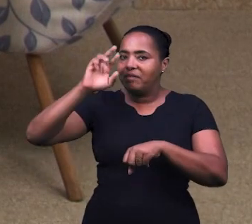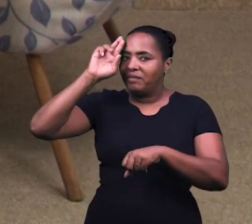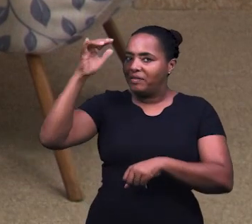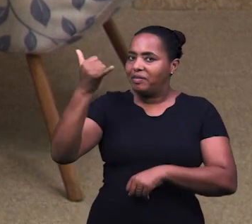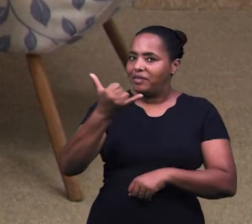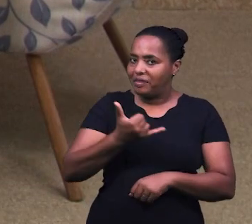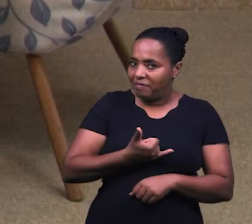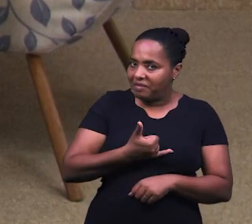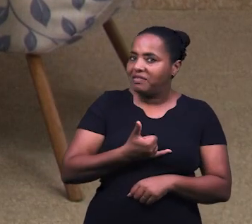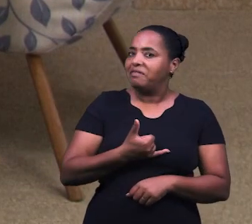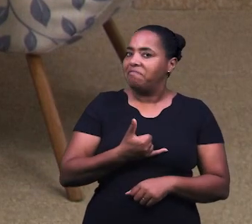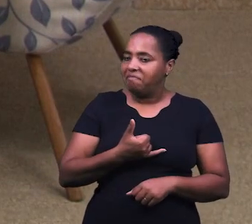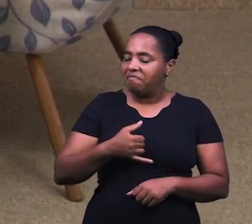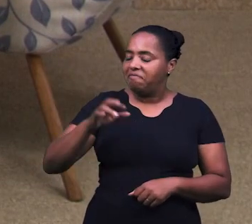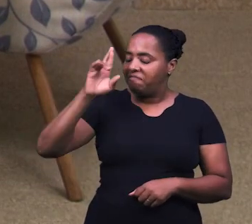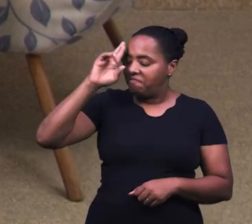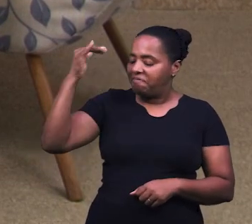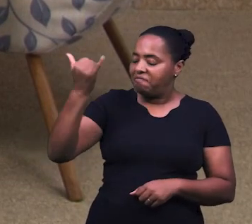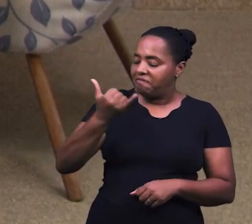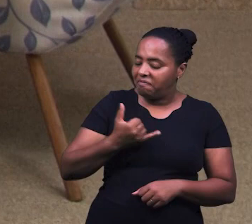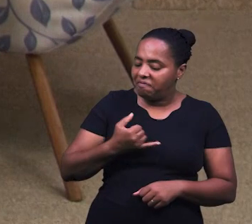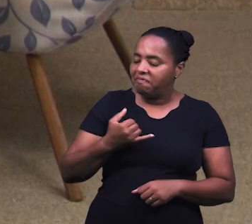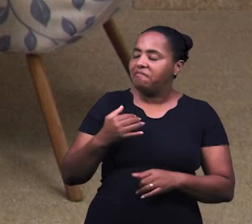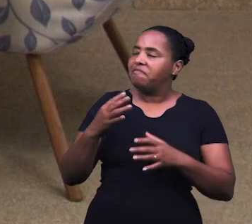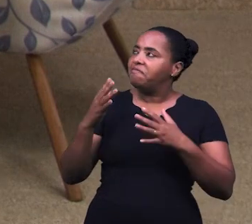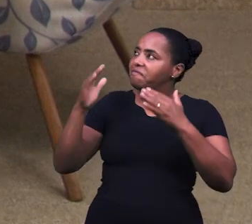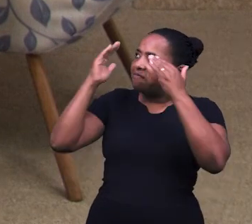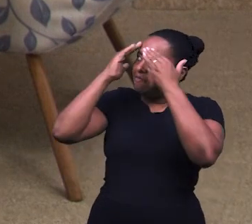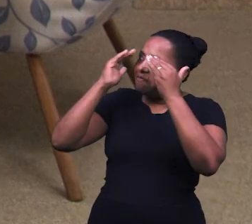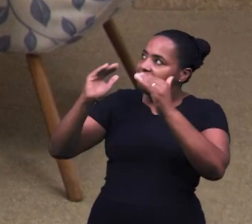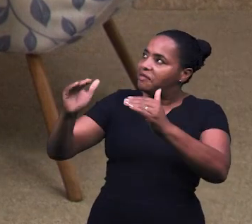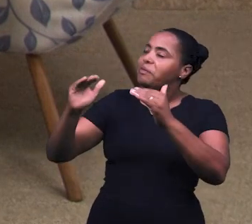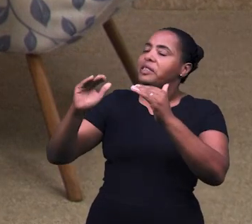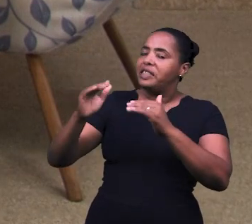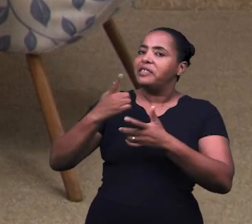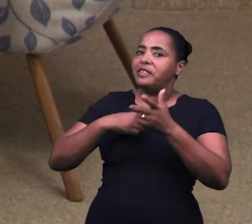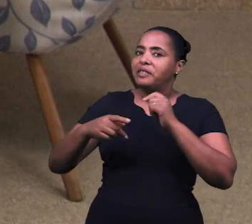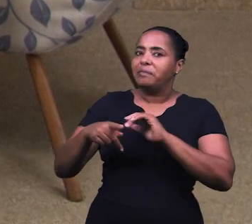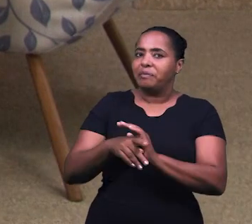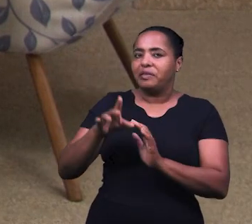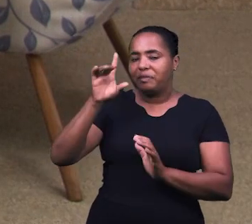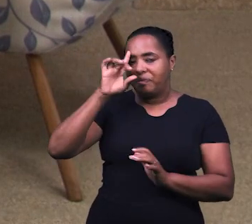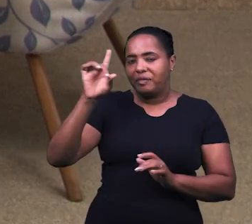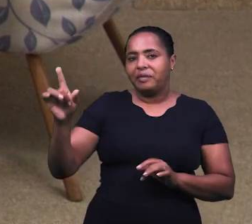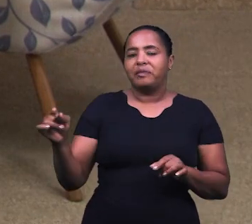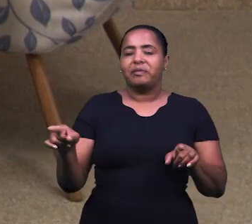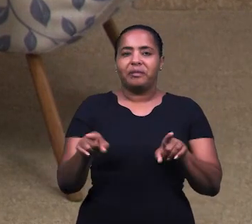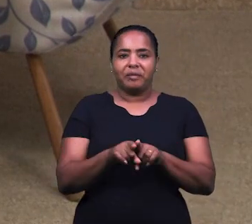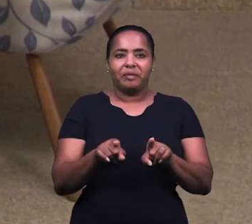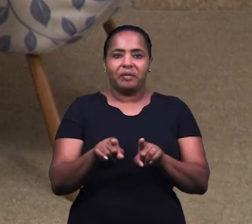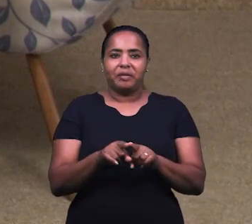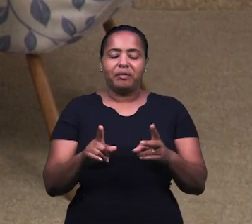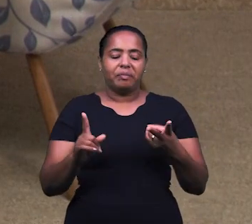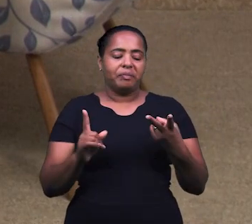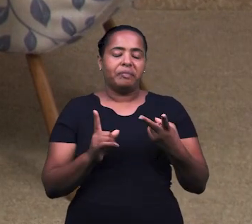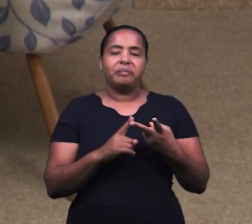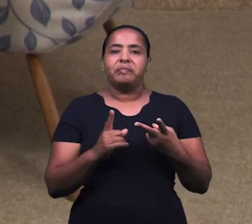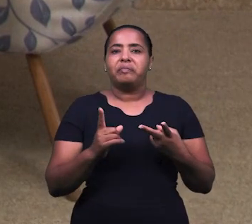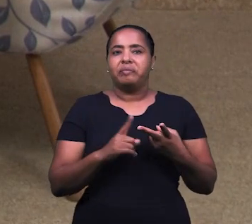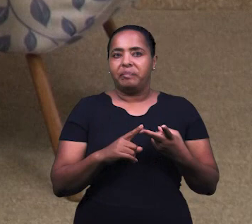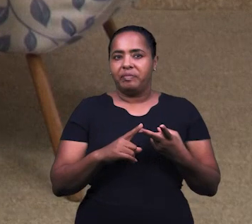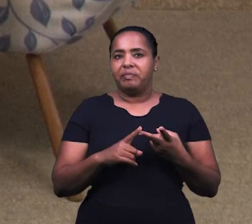voz do Senhor. Deus ele fala com ele, ele escuta e cumpre ali aquilo que é a vontade de Deus. E podemos ver também que a nossa